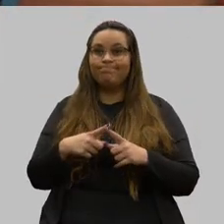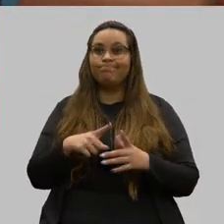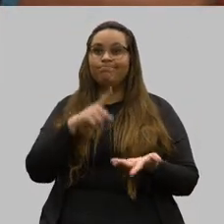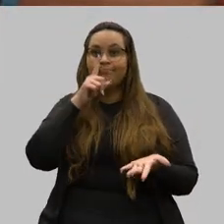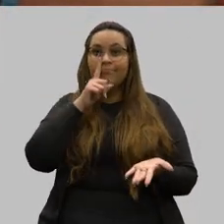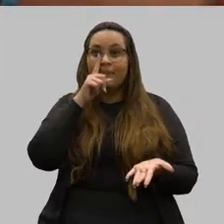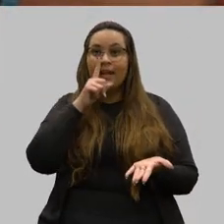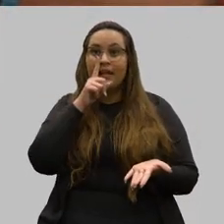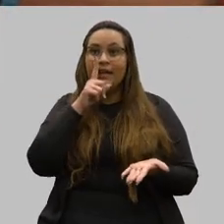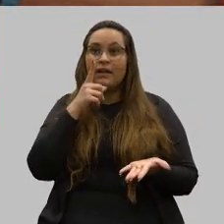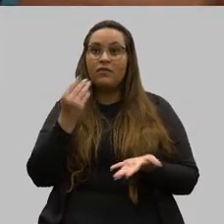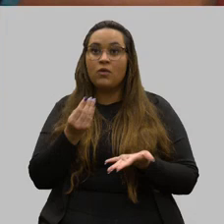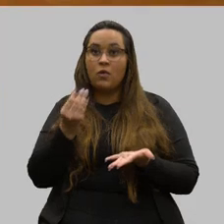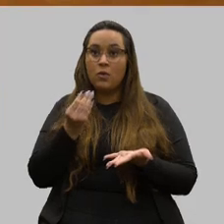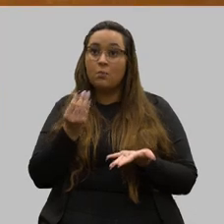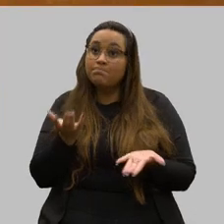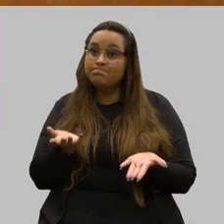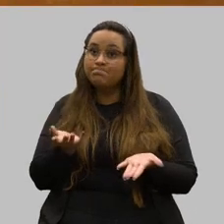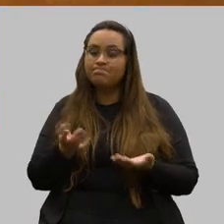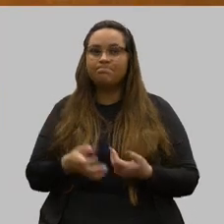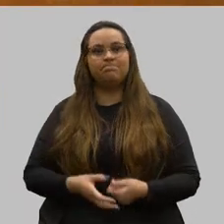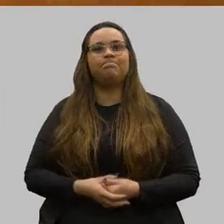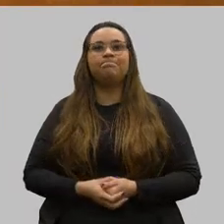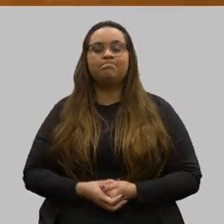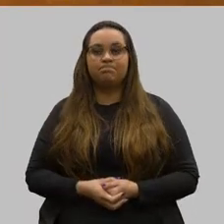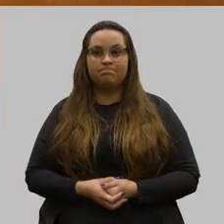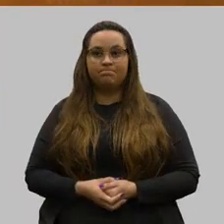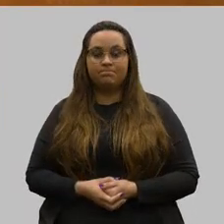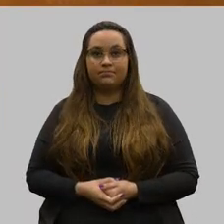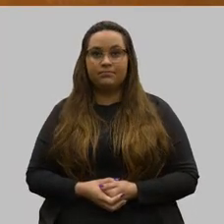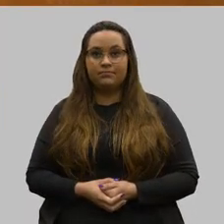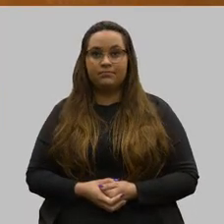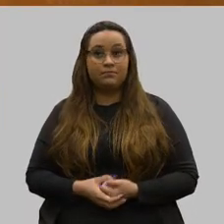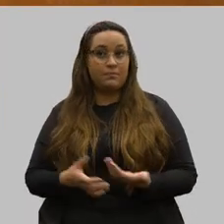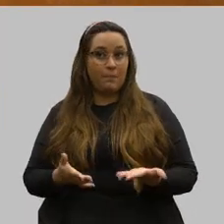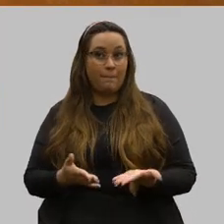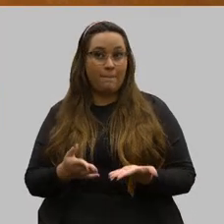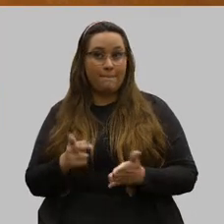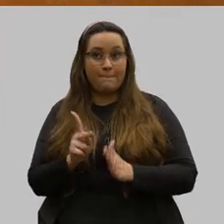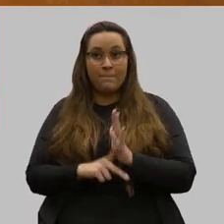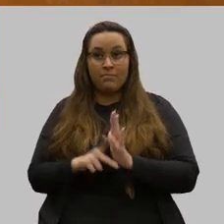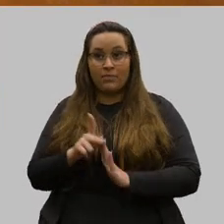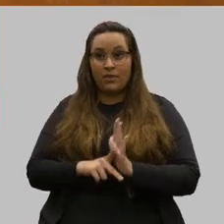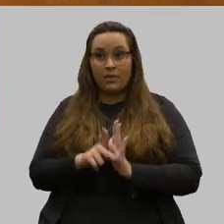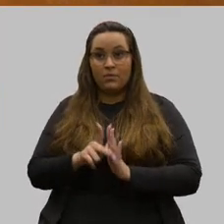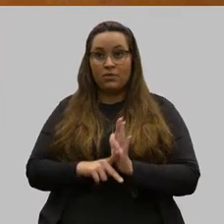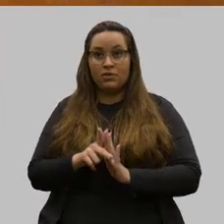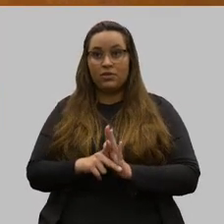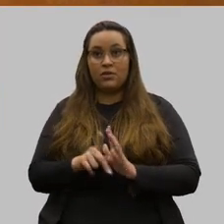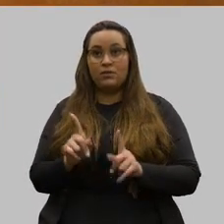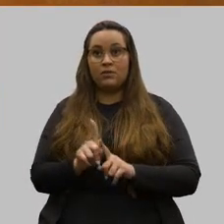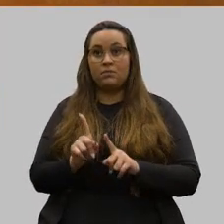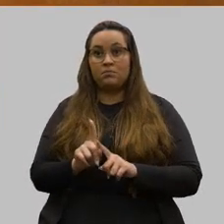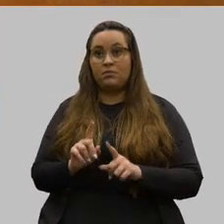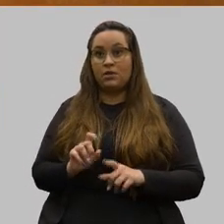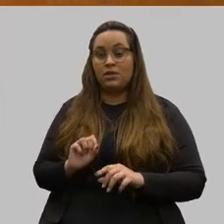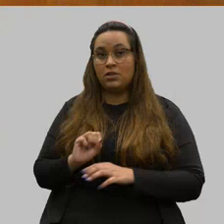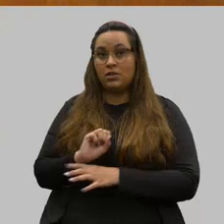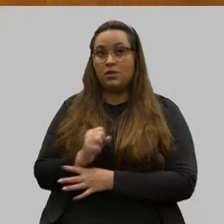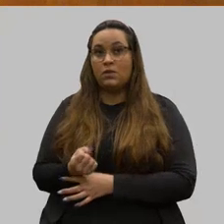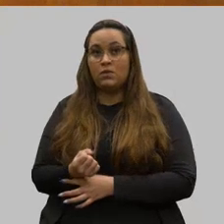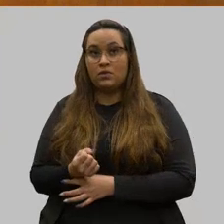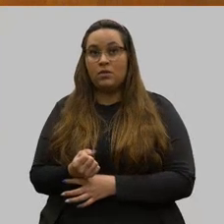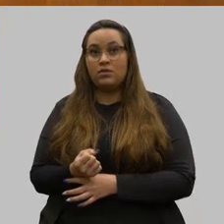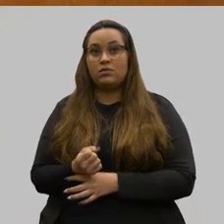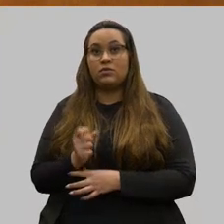uma solução senhor tem a palavra Deputado com relação aos projetos de segurança conduc de P A pergunta foi direcionada